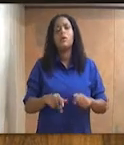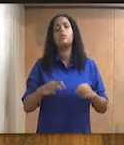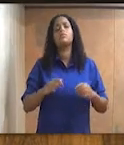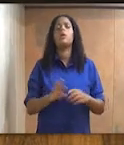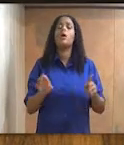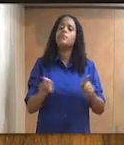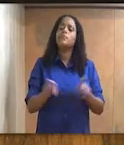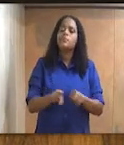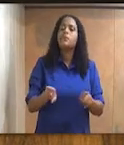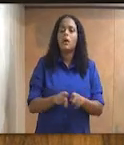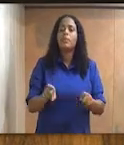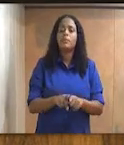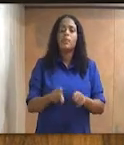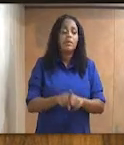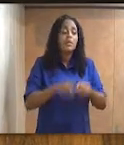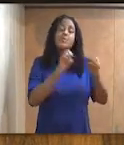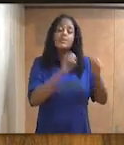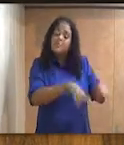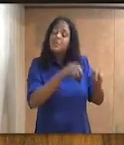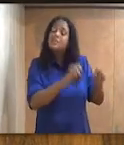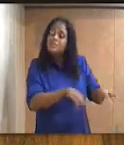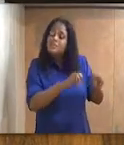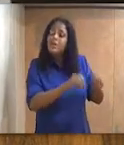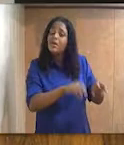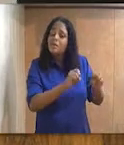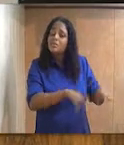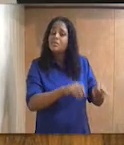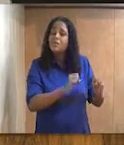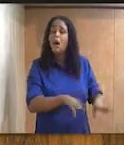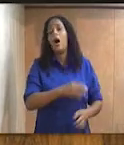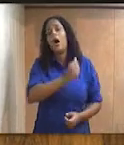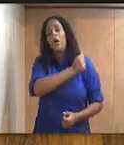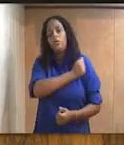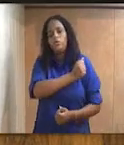diretamente reflete no ensino dos nossos alunos.